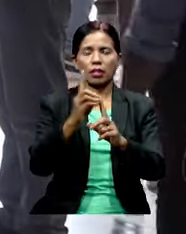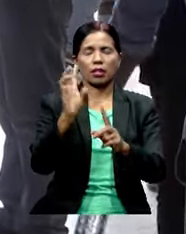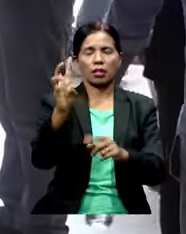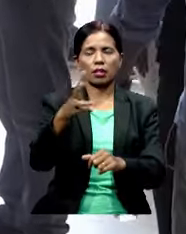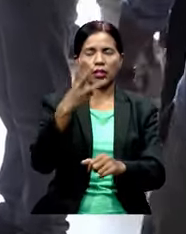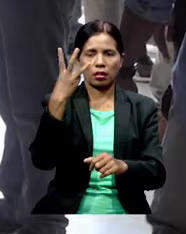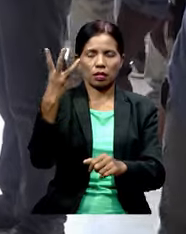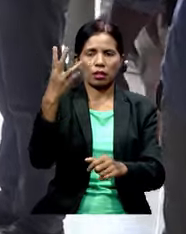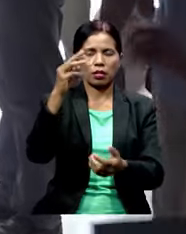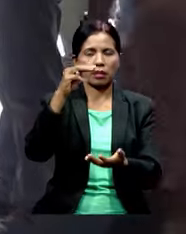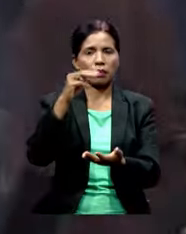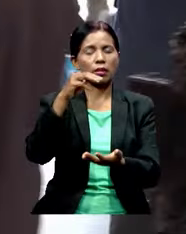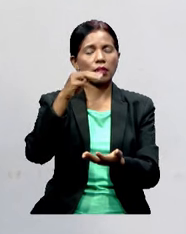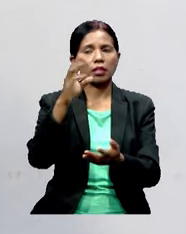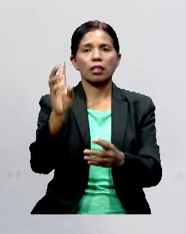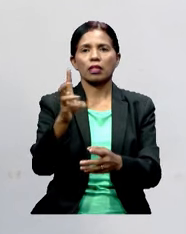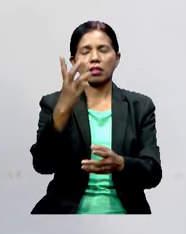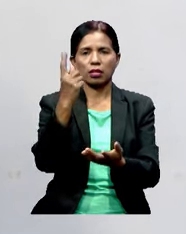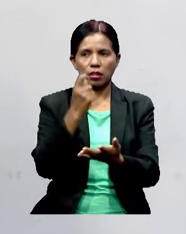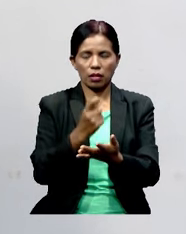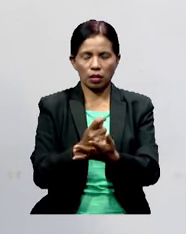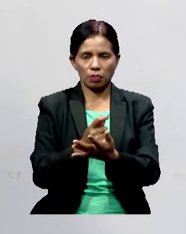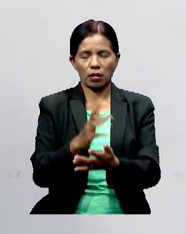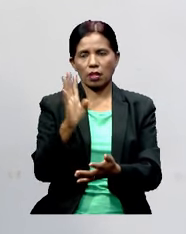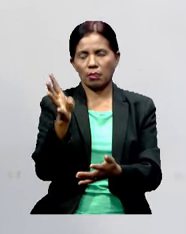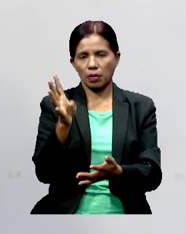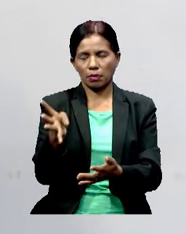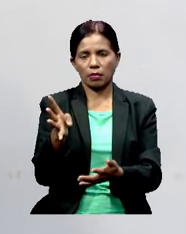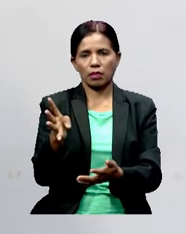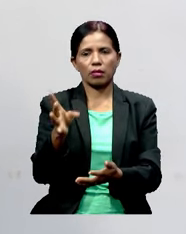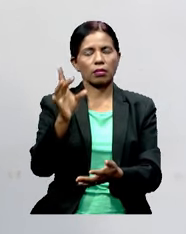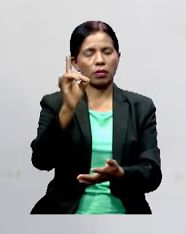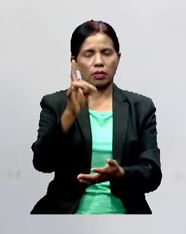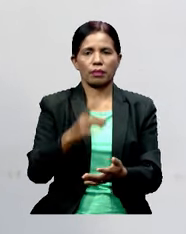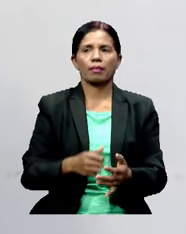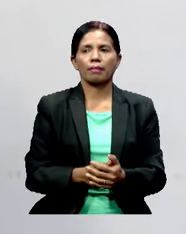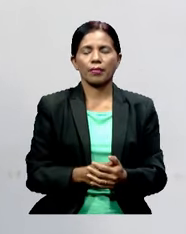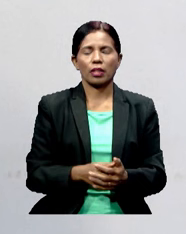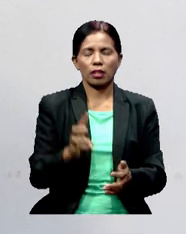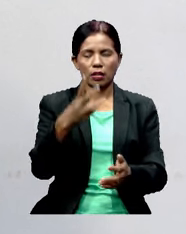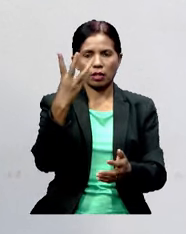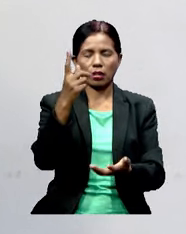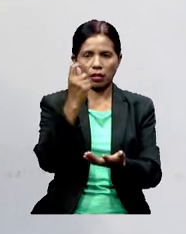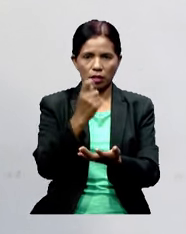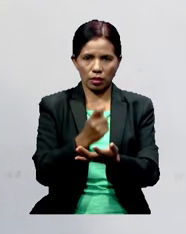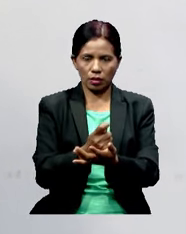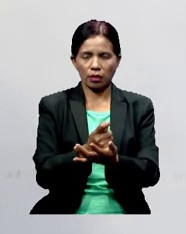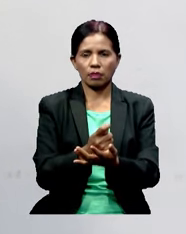16.048 caderneta. Quando 16.000, passaporte 16.000